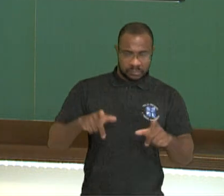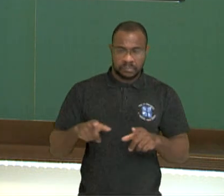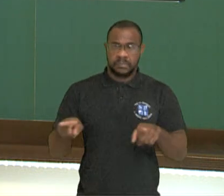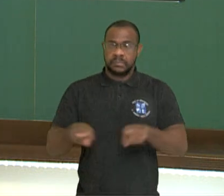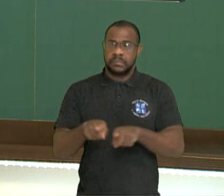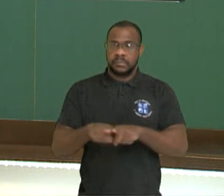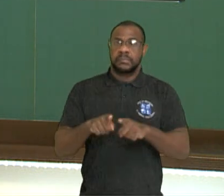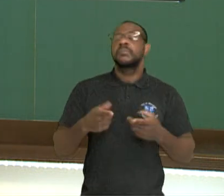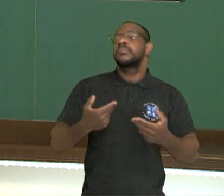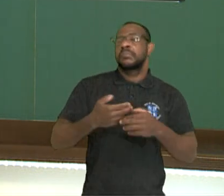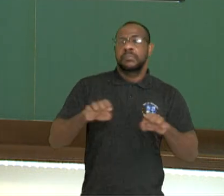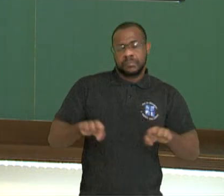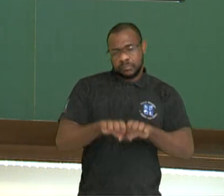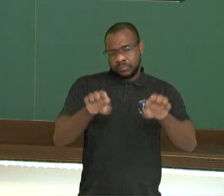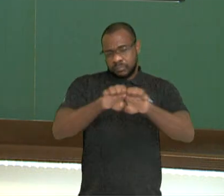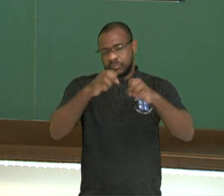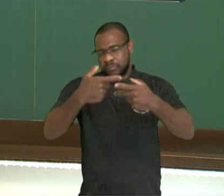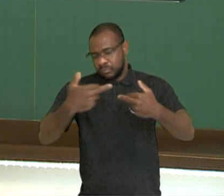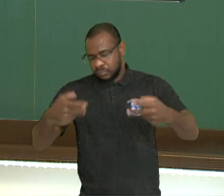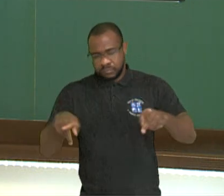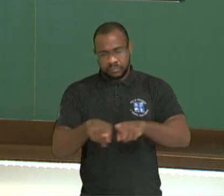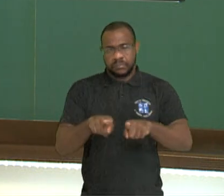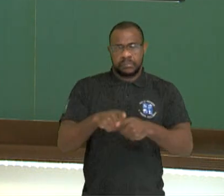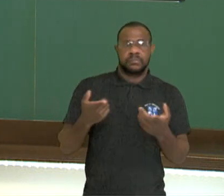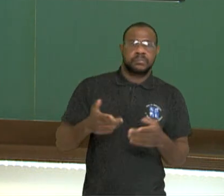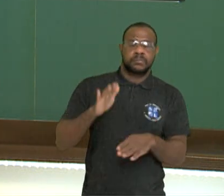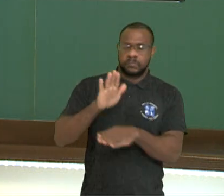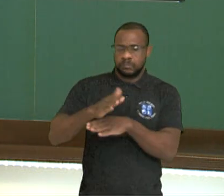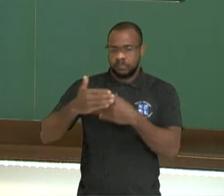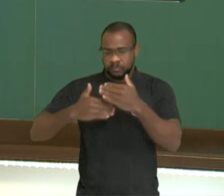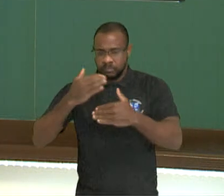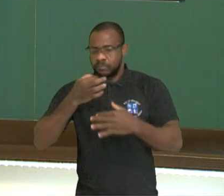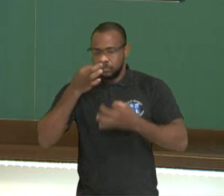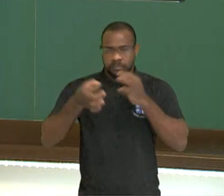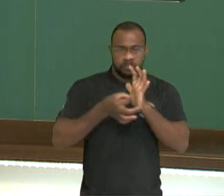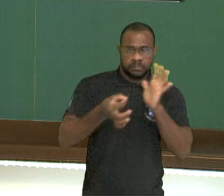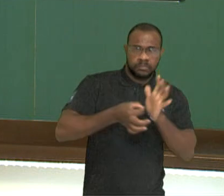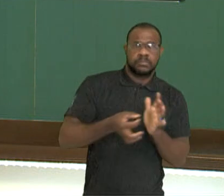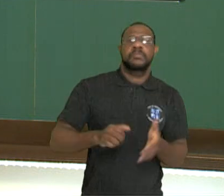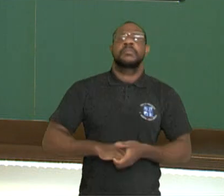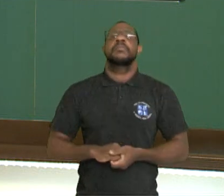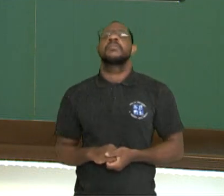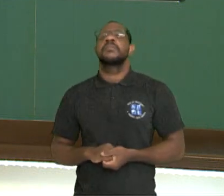elementos de composição e recursos argumentativos.